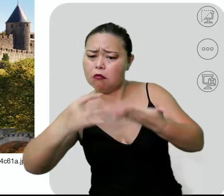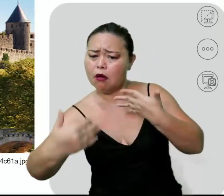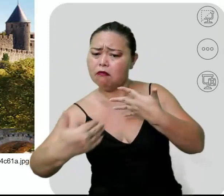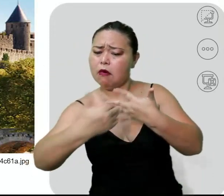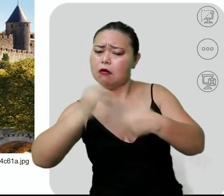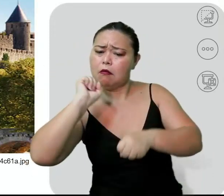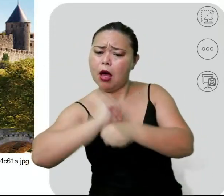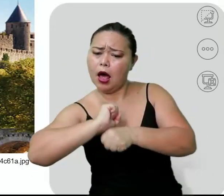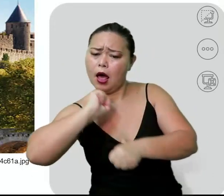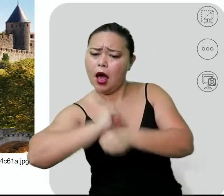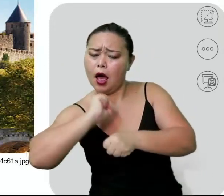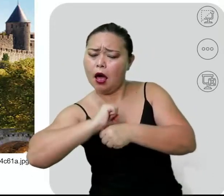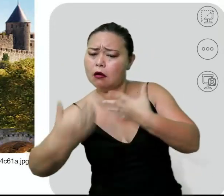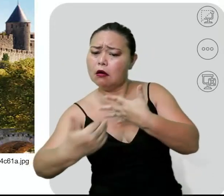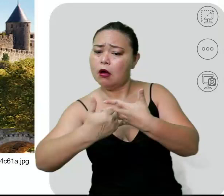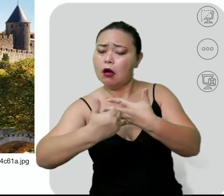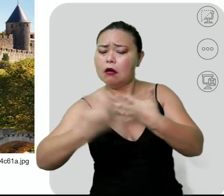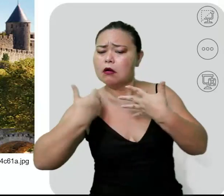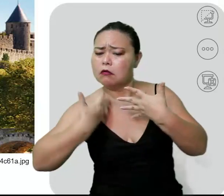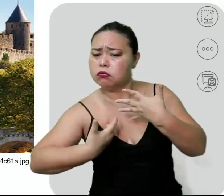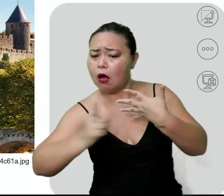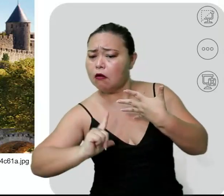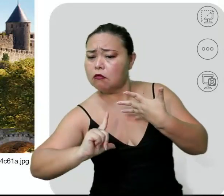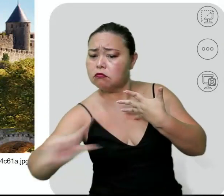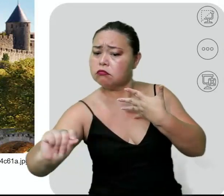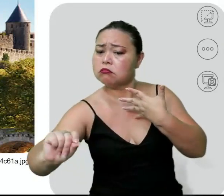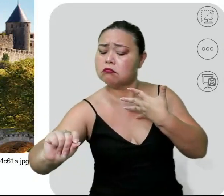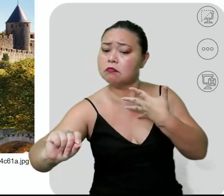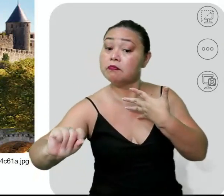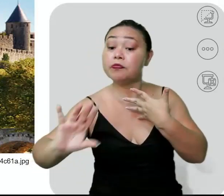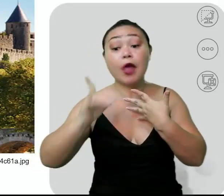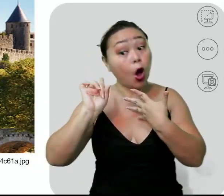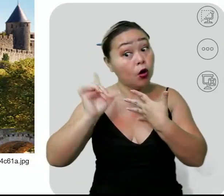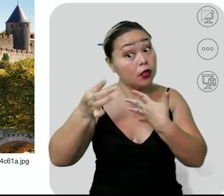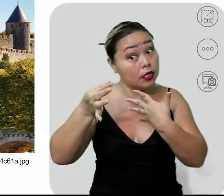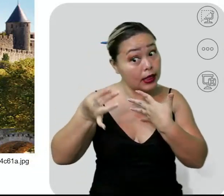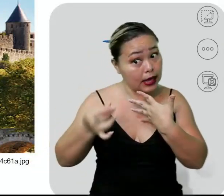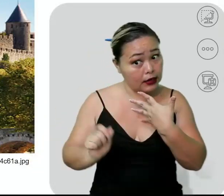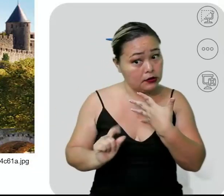de esperar e depois vai embora. Só com um detalhe.